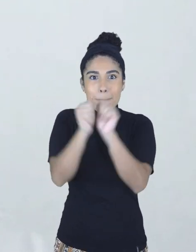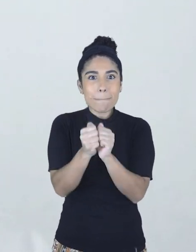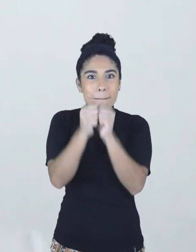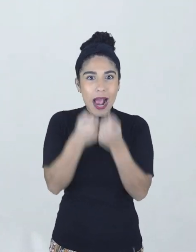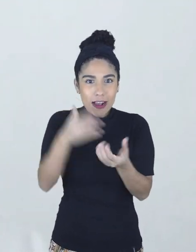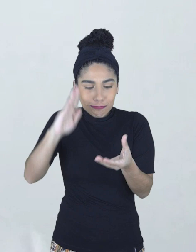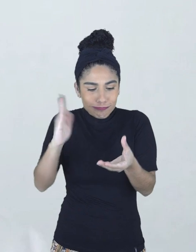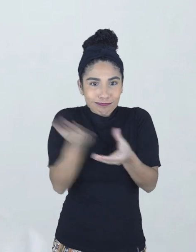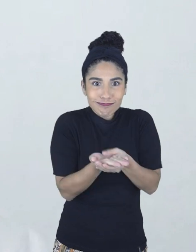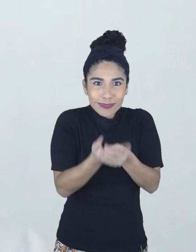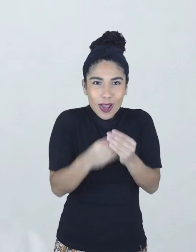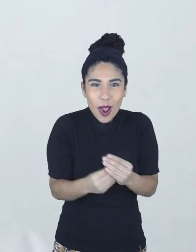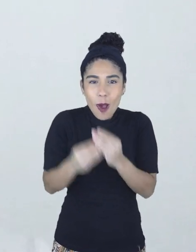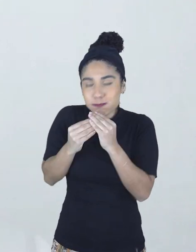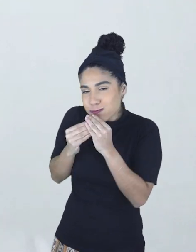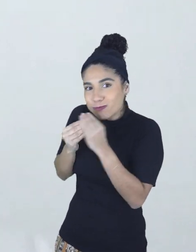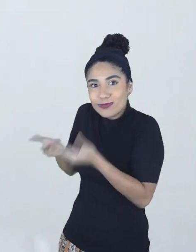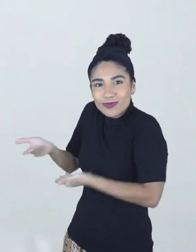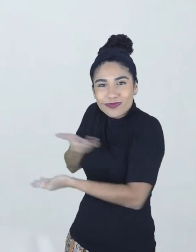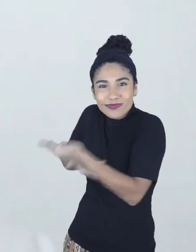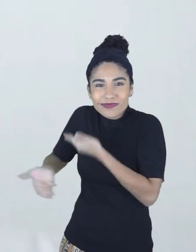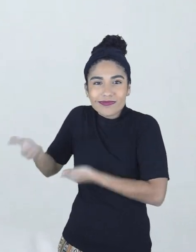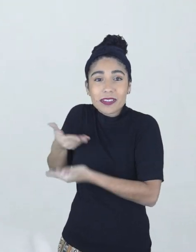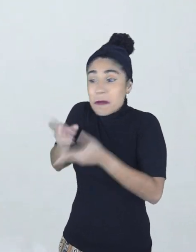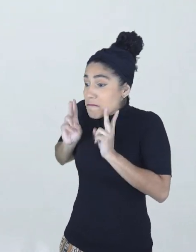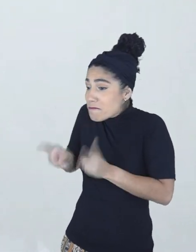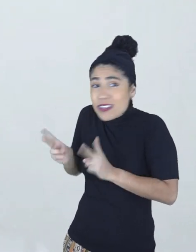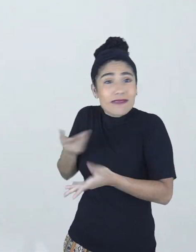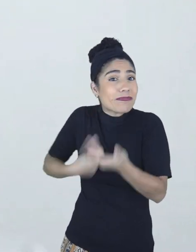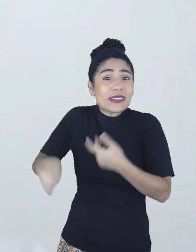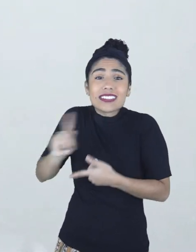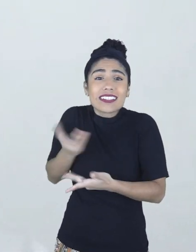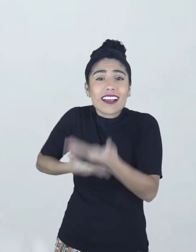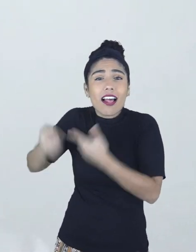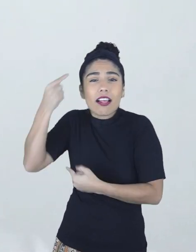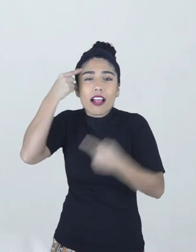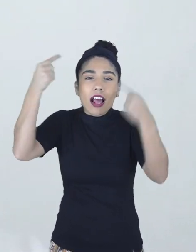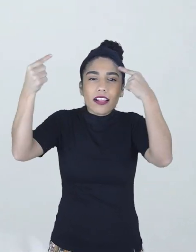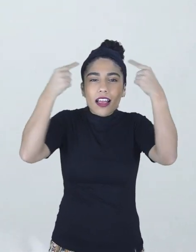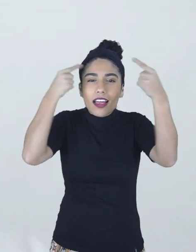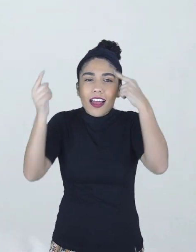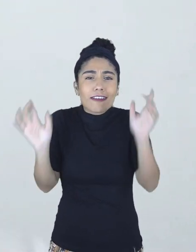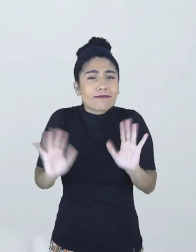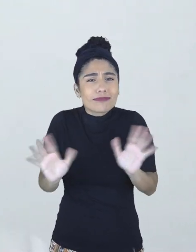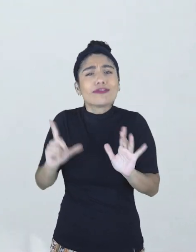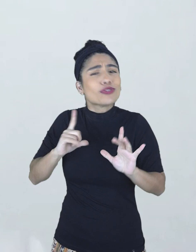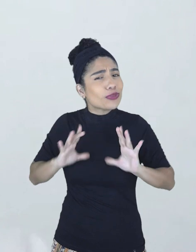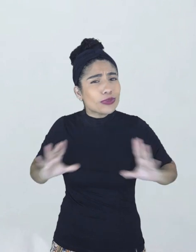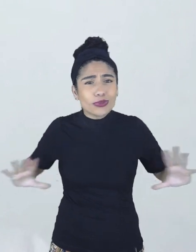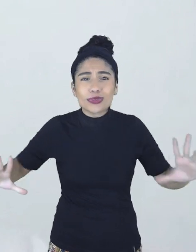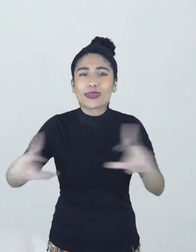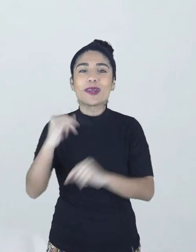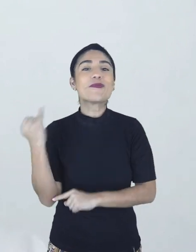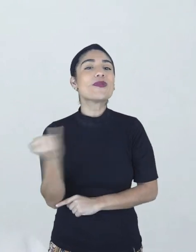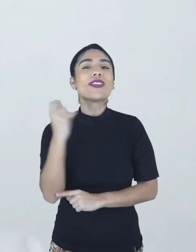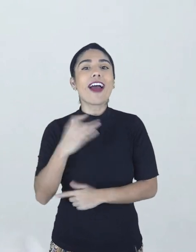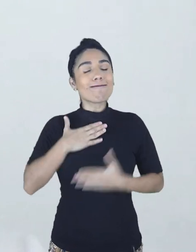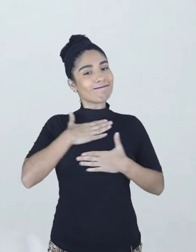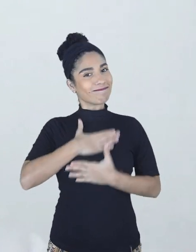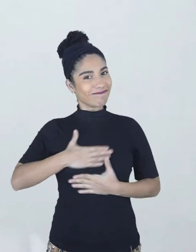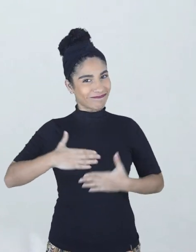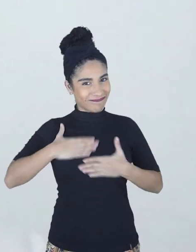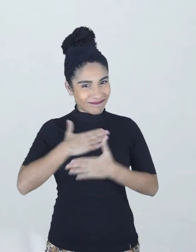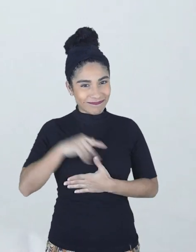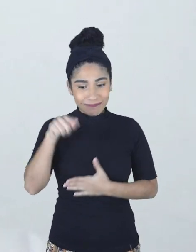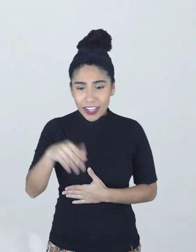levar um pão com mortadela repartir com outro você compartilhar no mesmo ideais se você gostar mas desde que gosta um do outro porque às vezes tem tudo aquilo